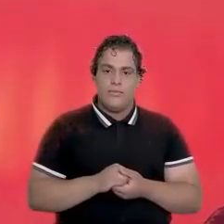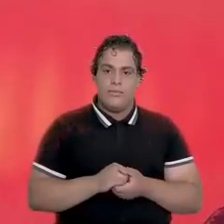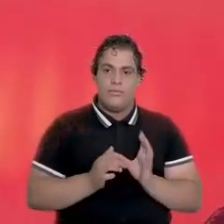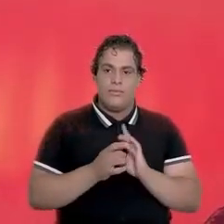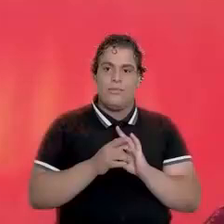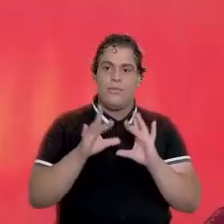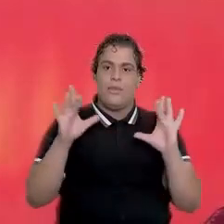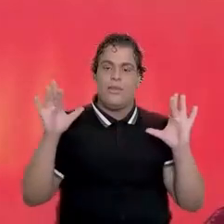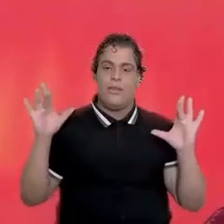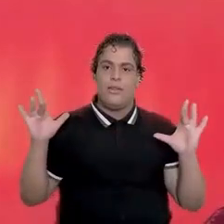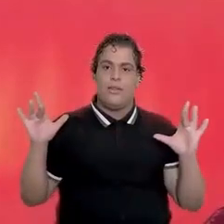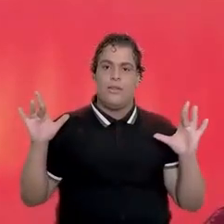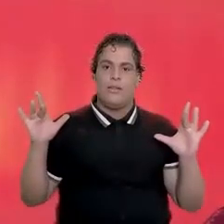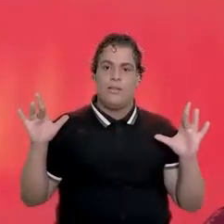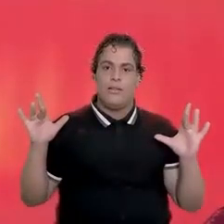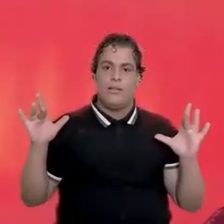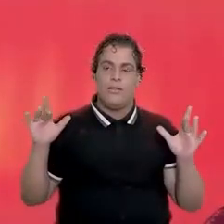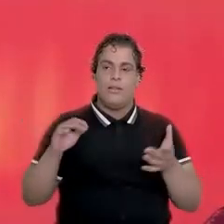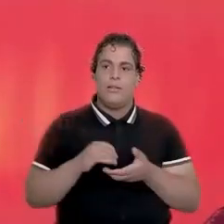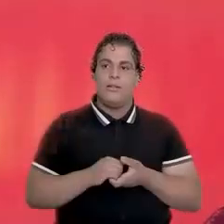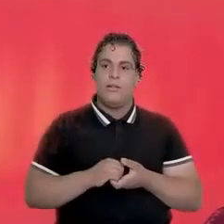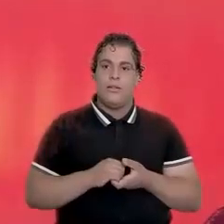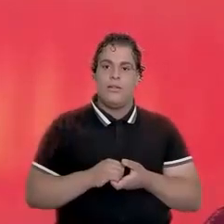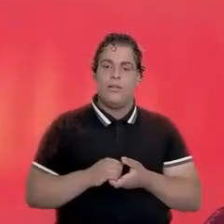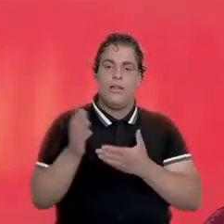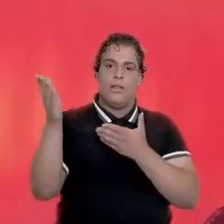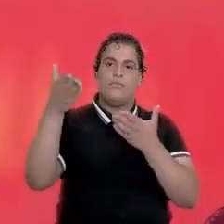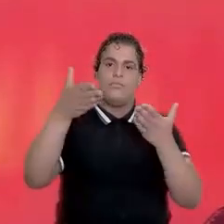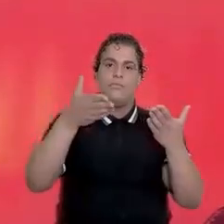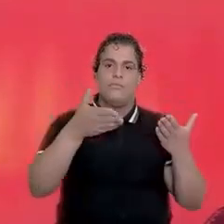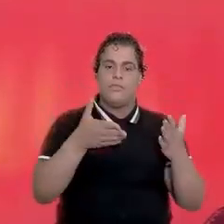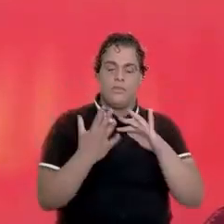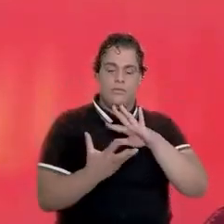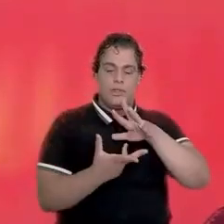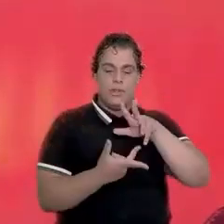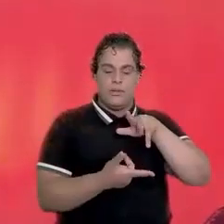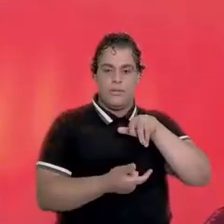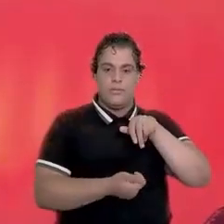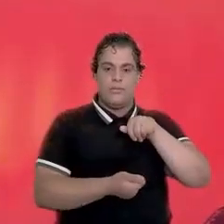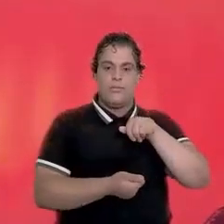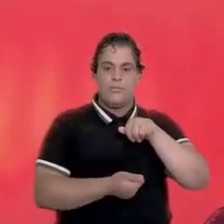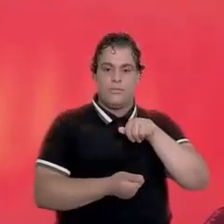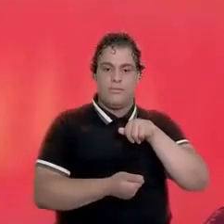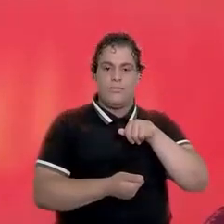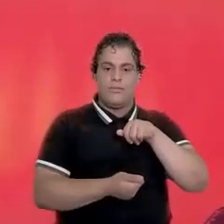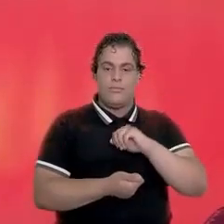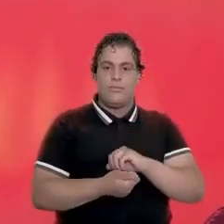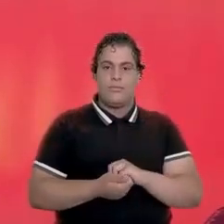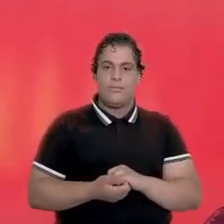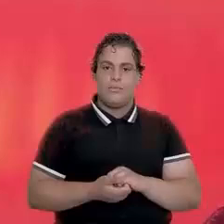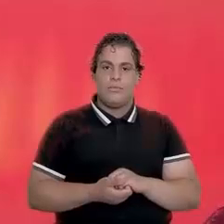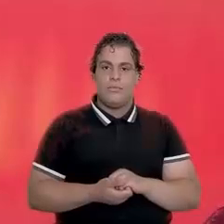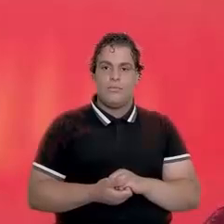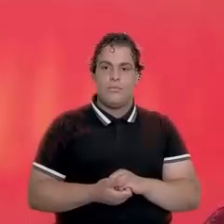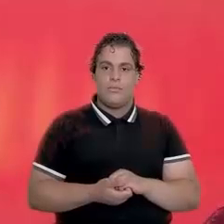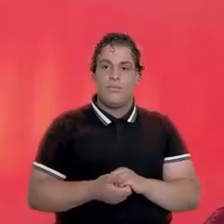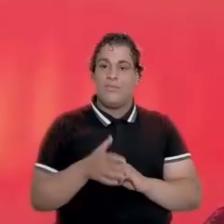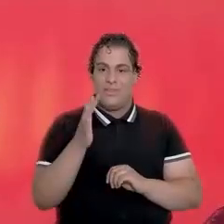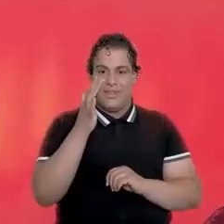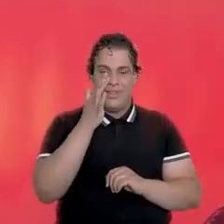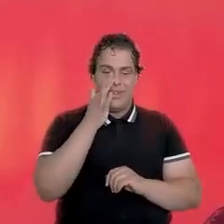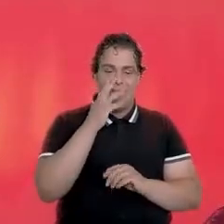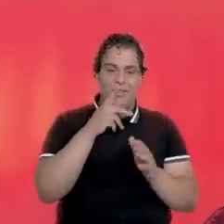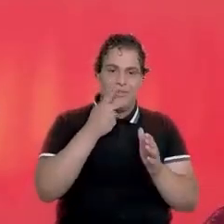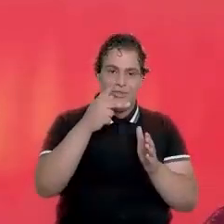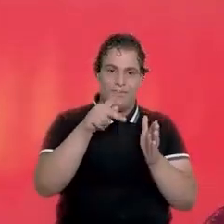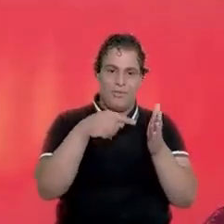puxador, né? É a aldrava, e que nos leva por esse mundo afora da aldravia, que encanta essa sua